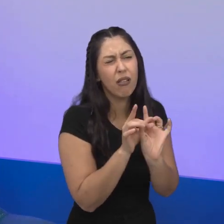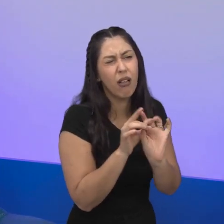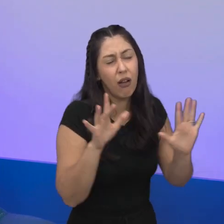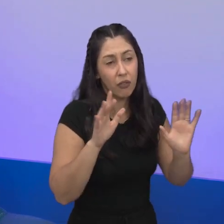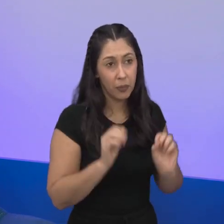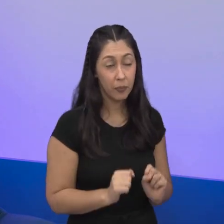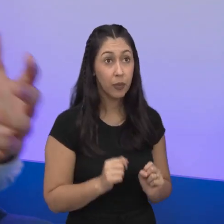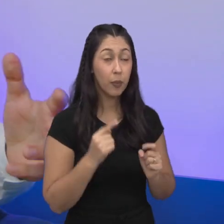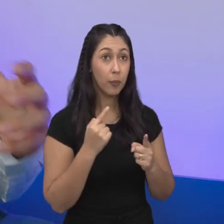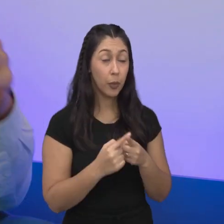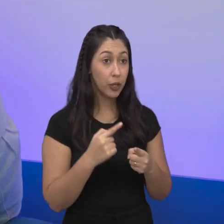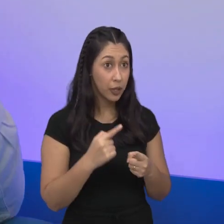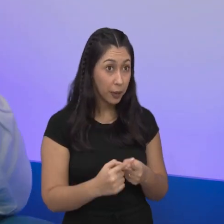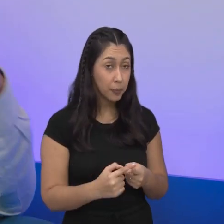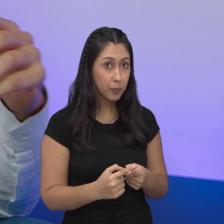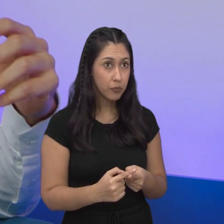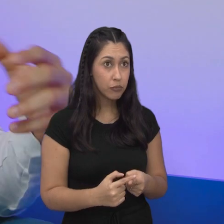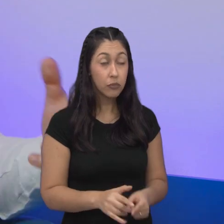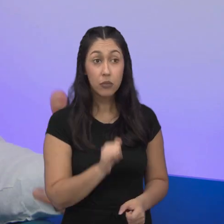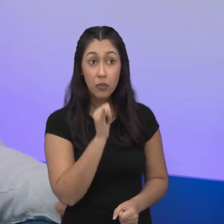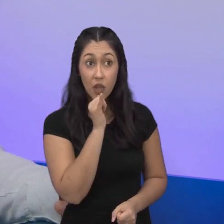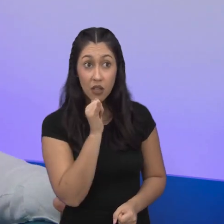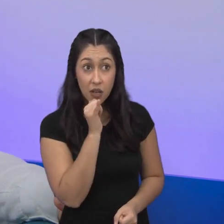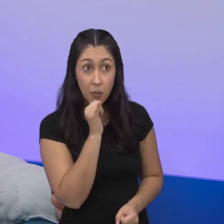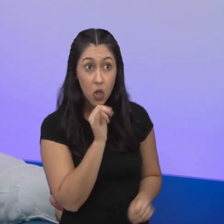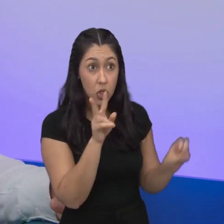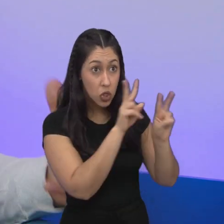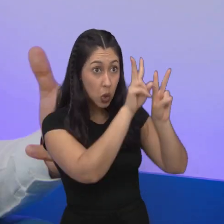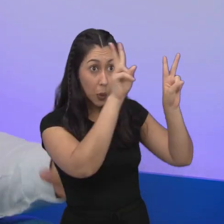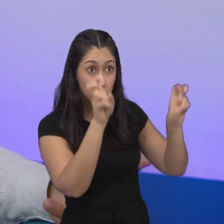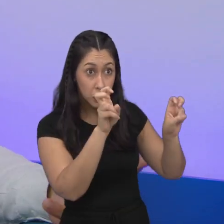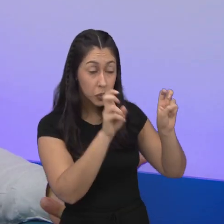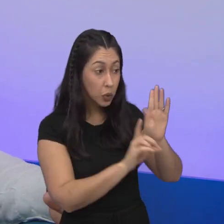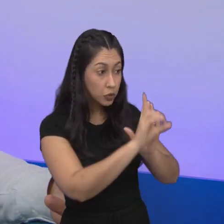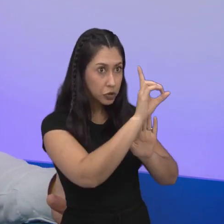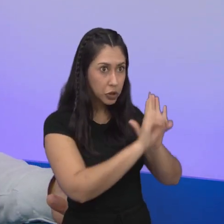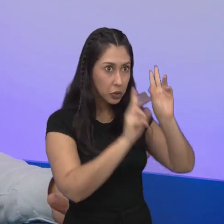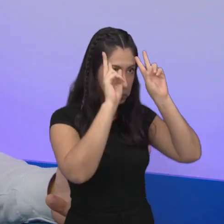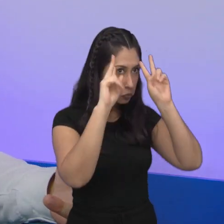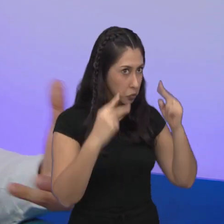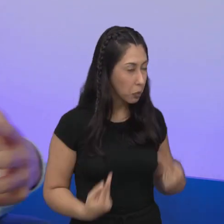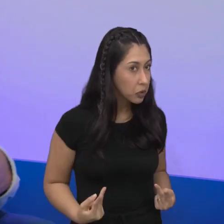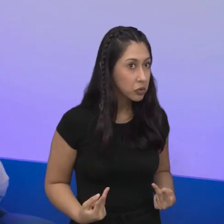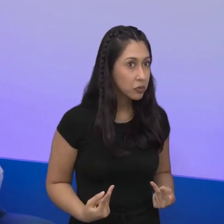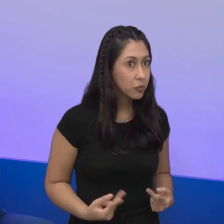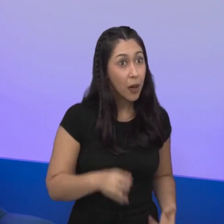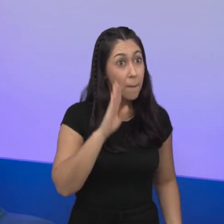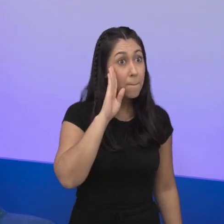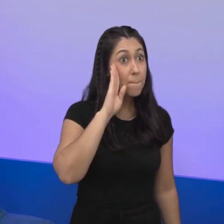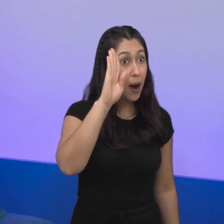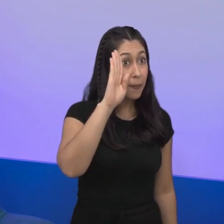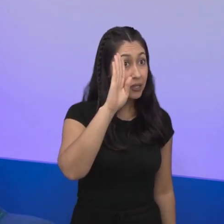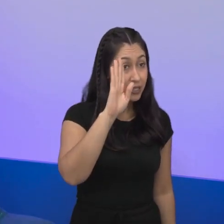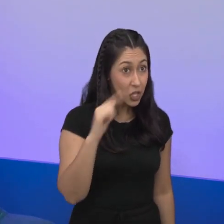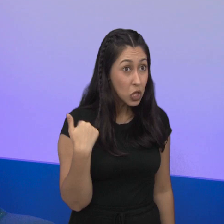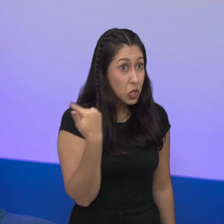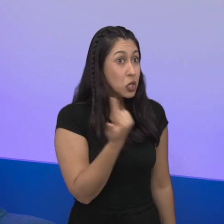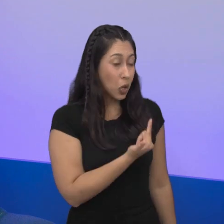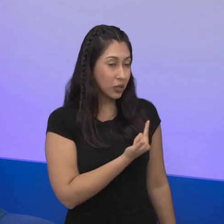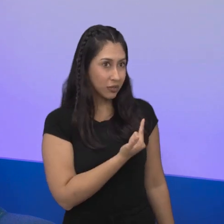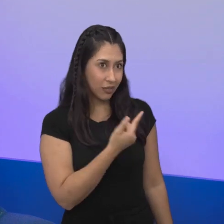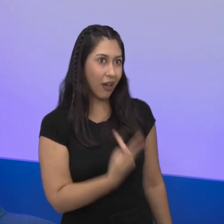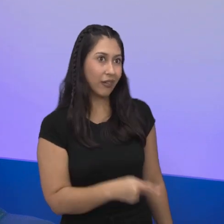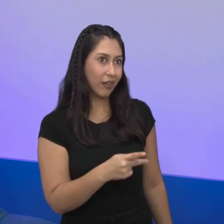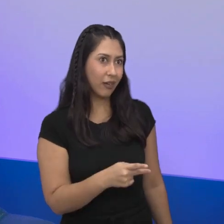porque, por exemplo, questões que definem direitos humanos, para a gente, principalmente no Ocidente,